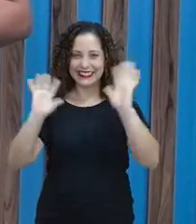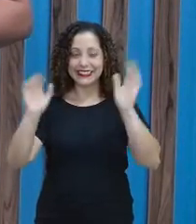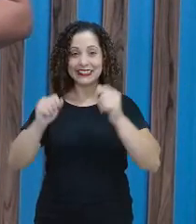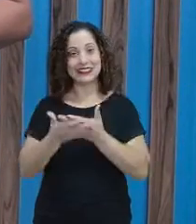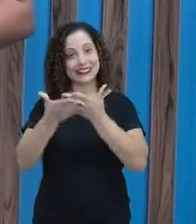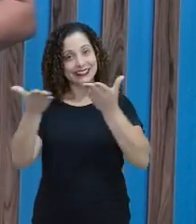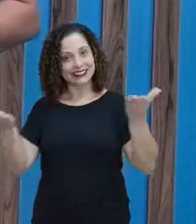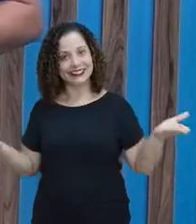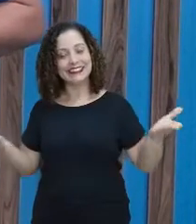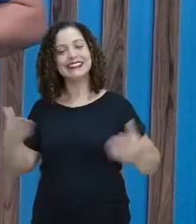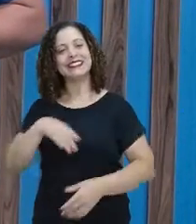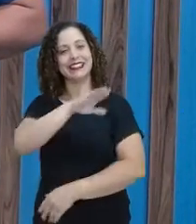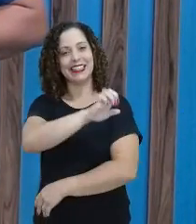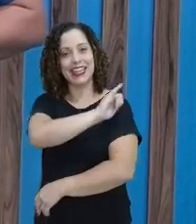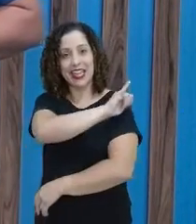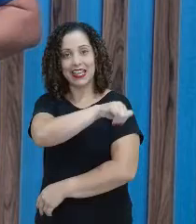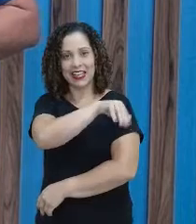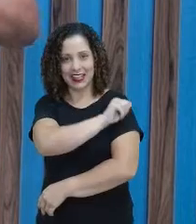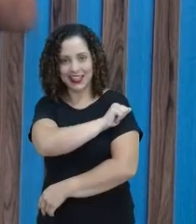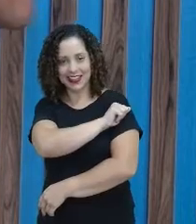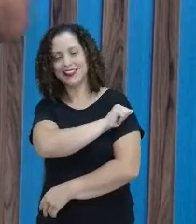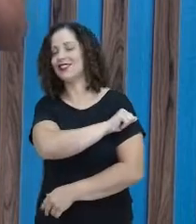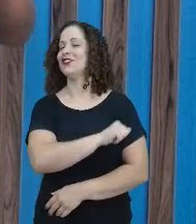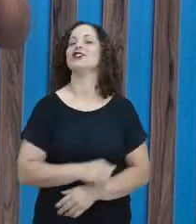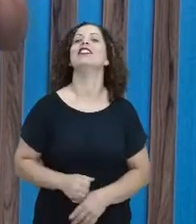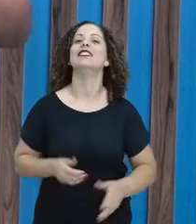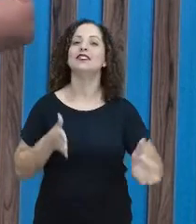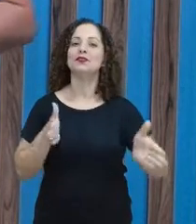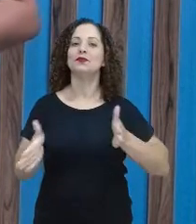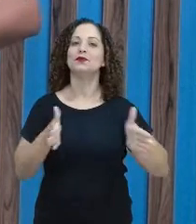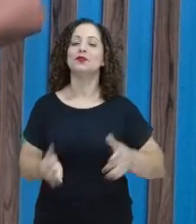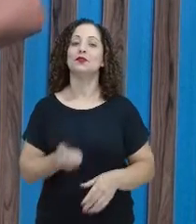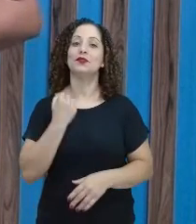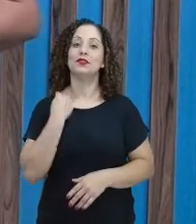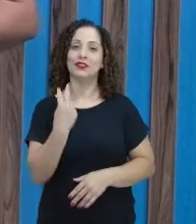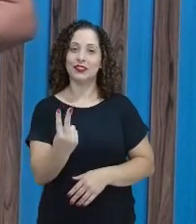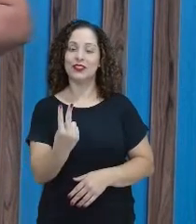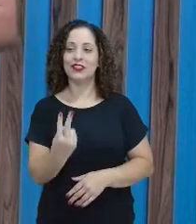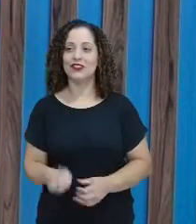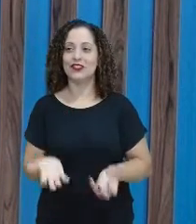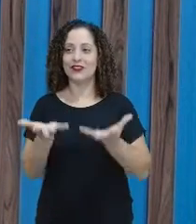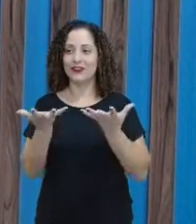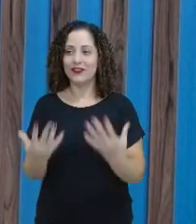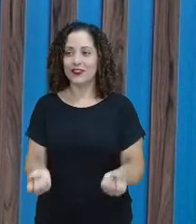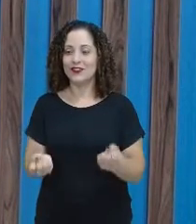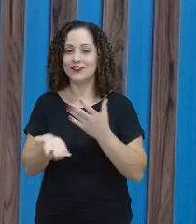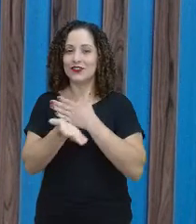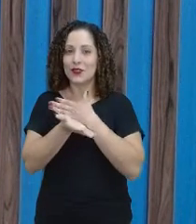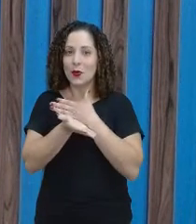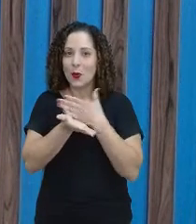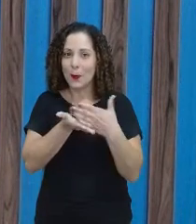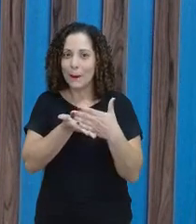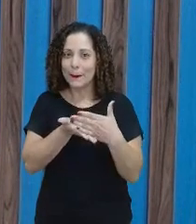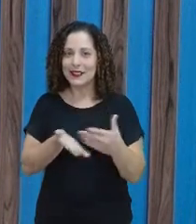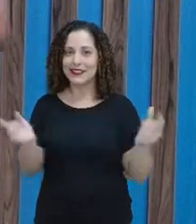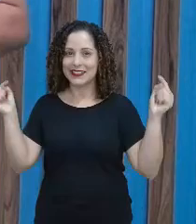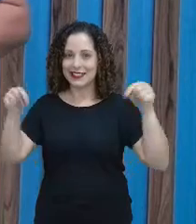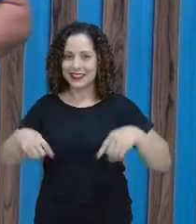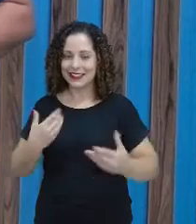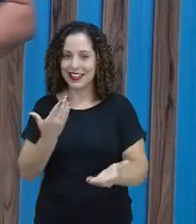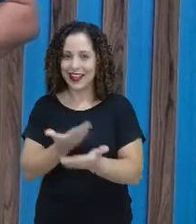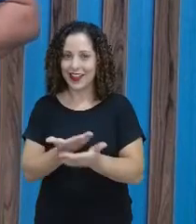estudantes da educação de jovens e adultos, módulo 2. Vamos começar mais uma aula